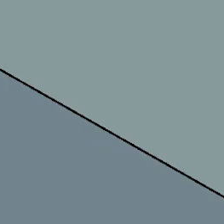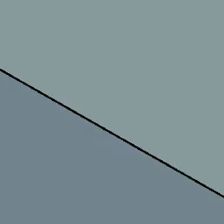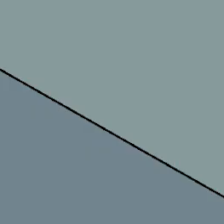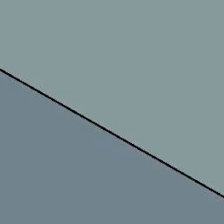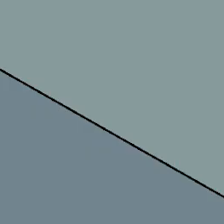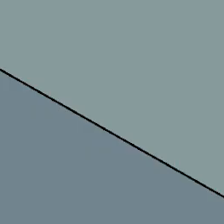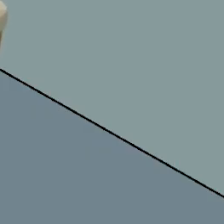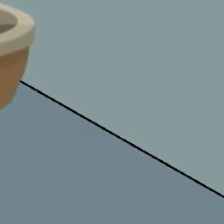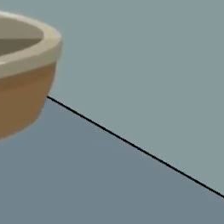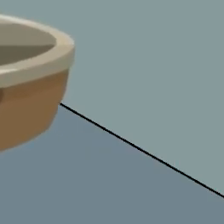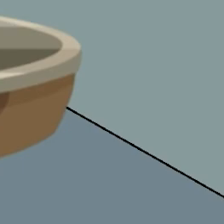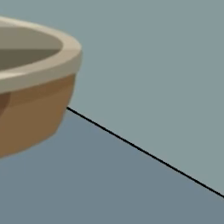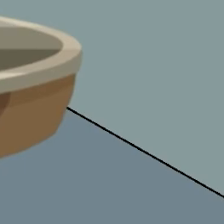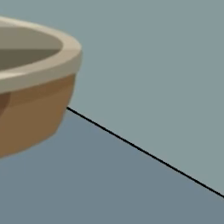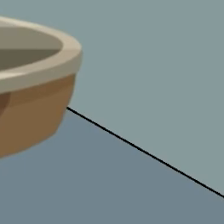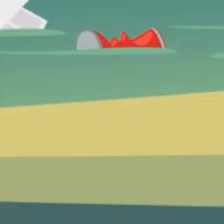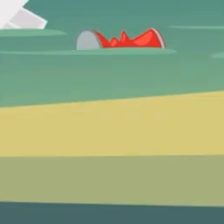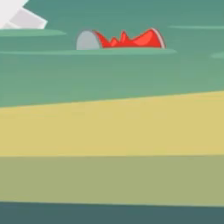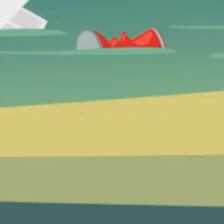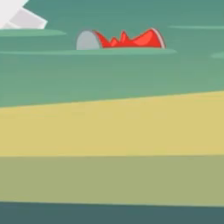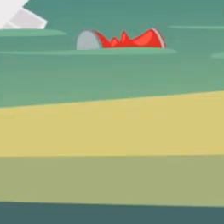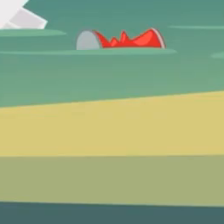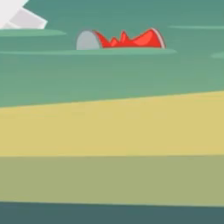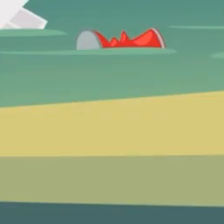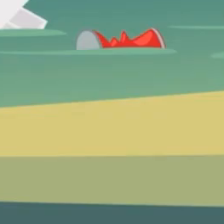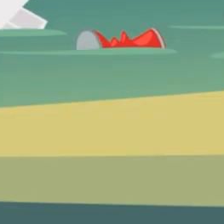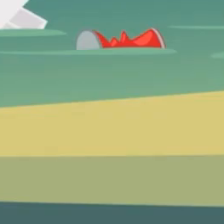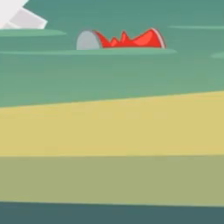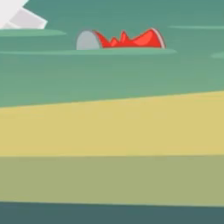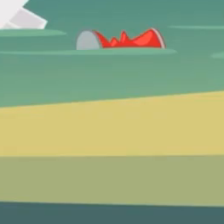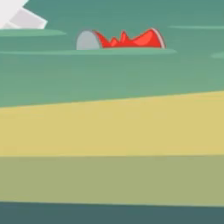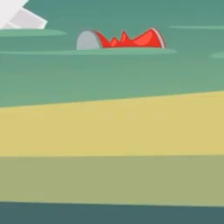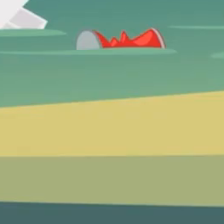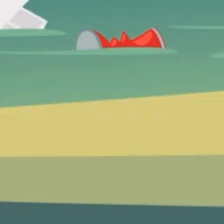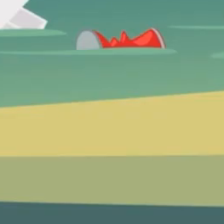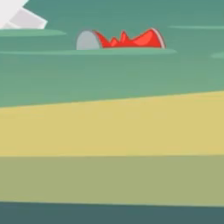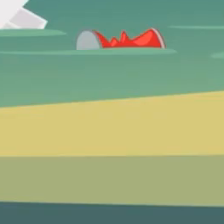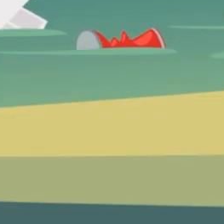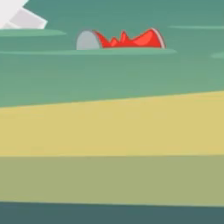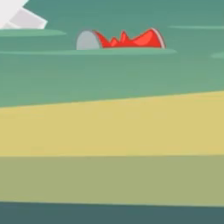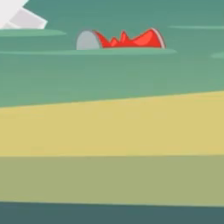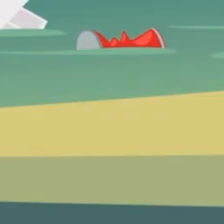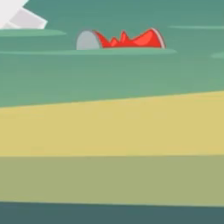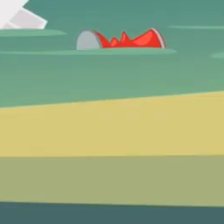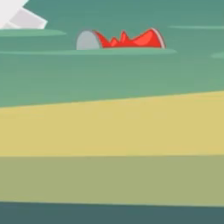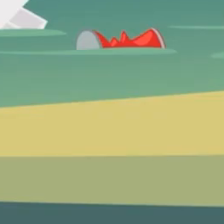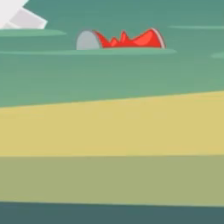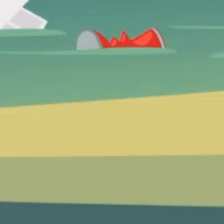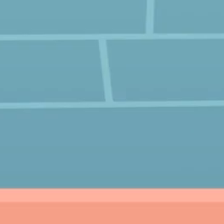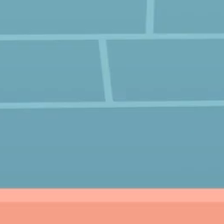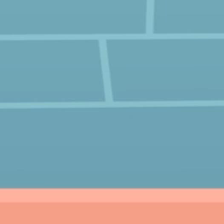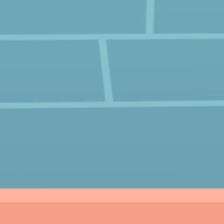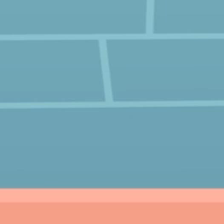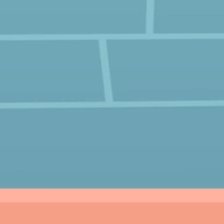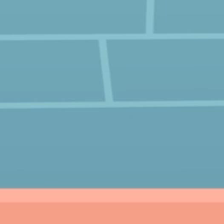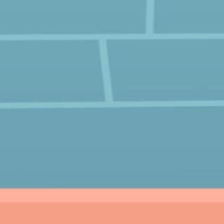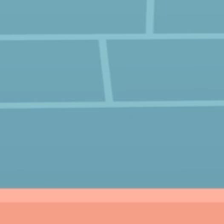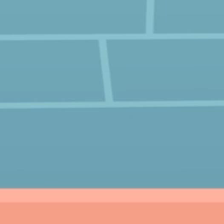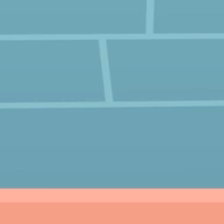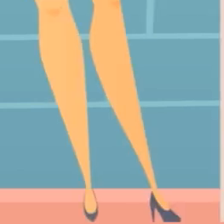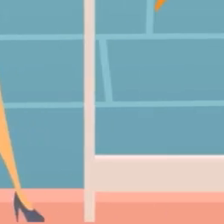ritmo desenfreado de consumo de bens não renováveis da natureza levam à produção em larga escala de resíduos no meio em que